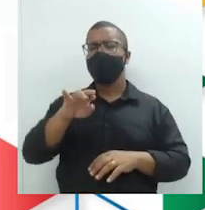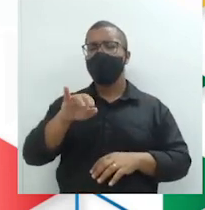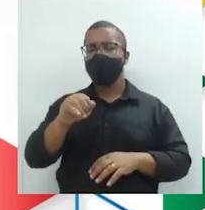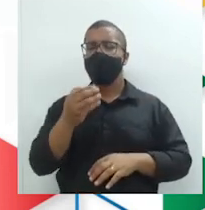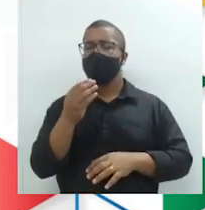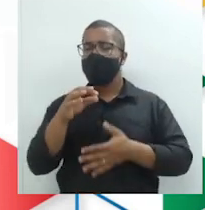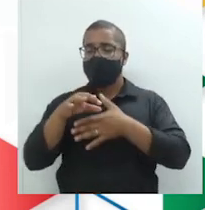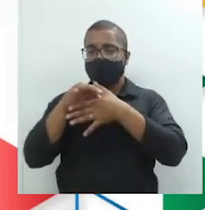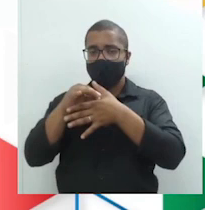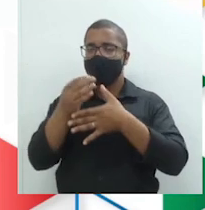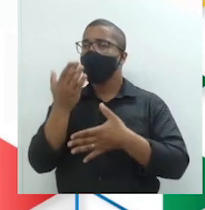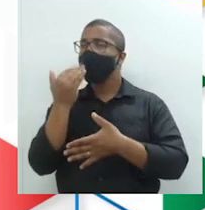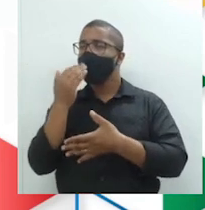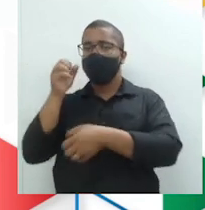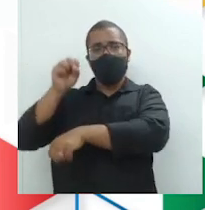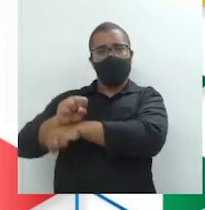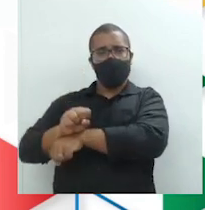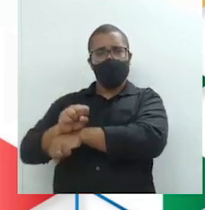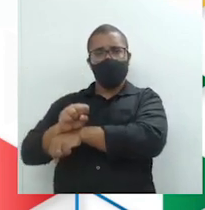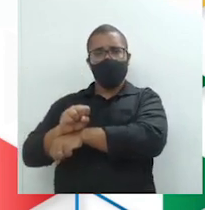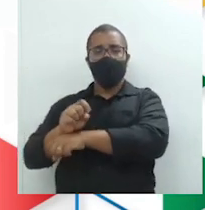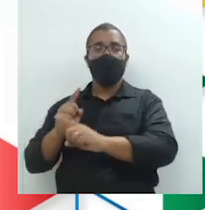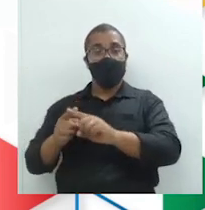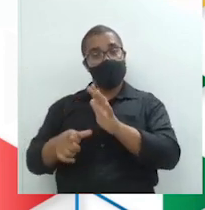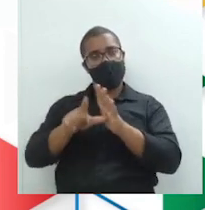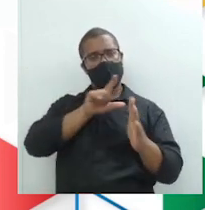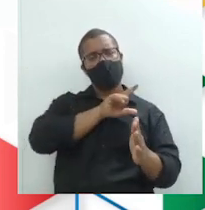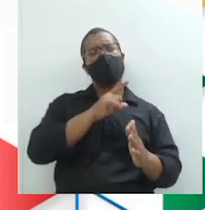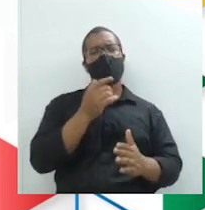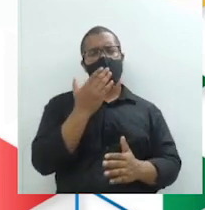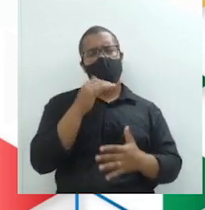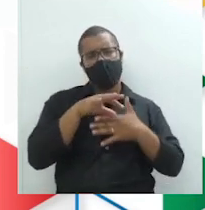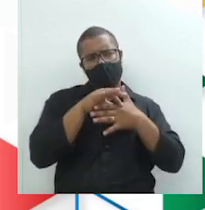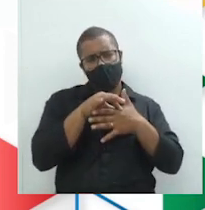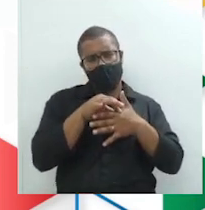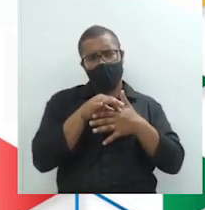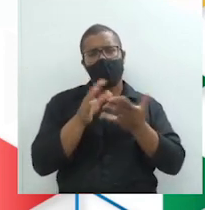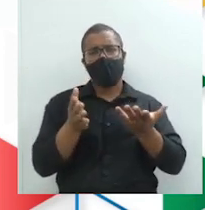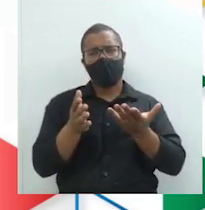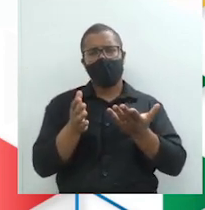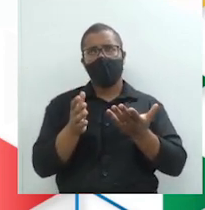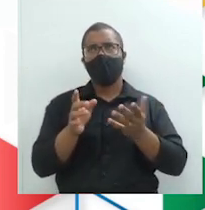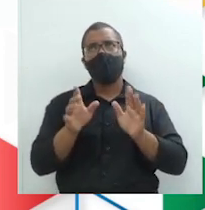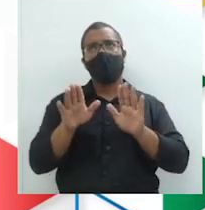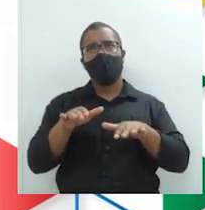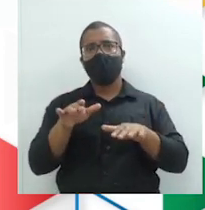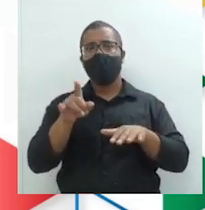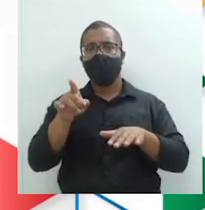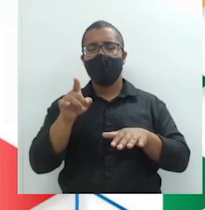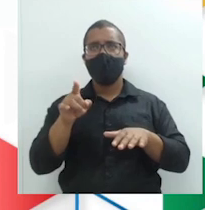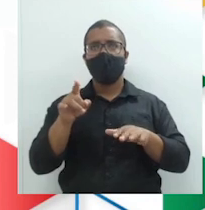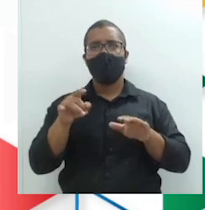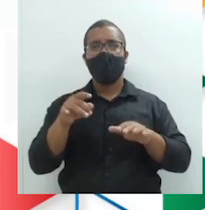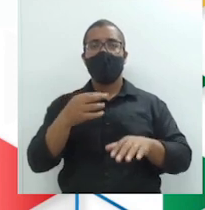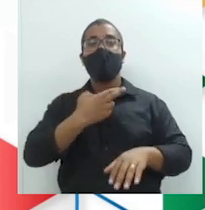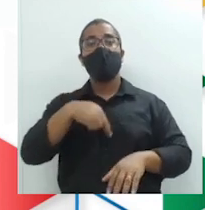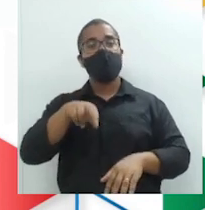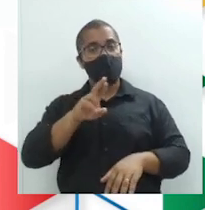deixou de comer carne é porque anteriormente ela comia carne, certo? Eu posso interpretar também que ela mudou de